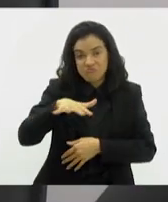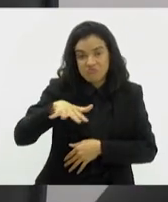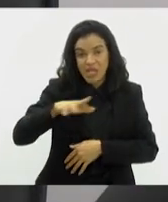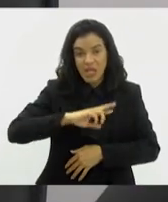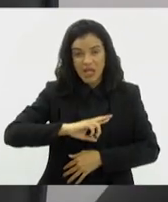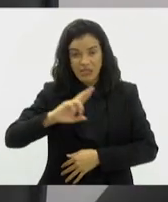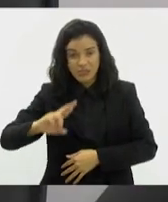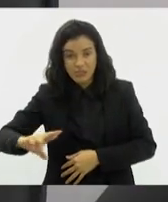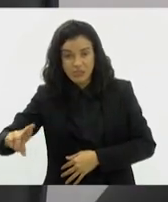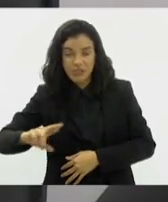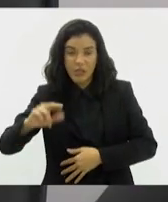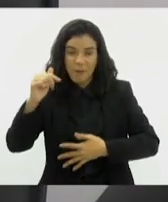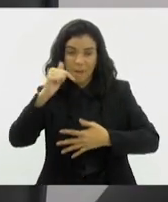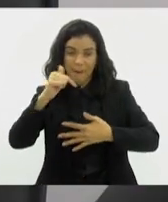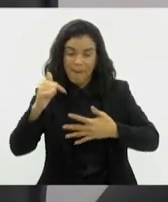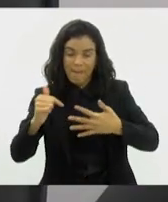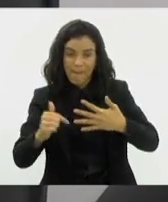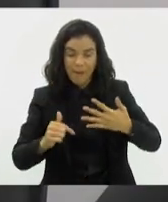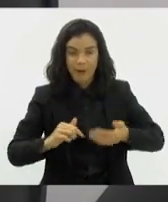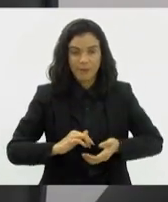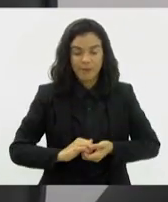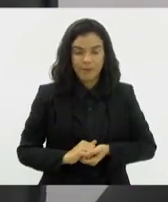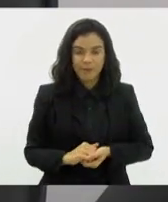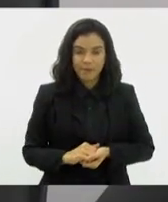Candomblé, etc., etc. Ser